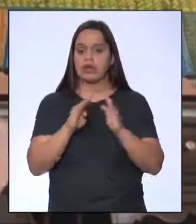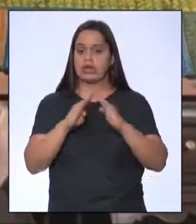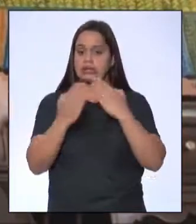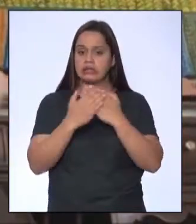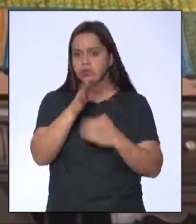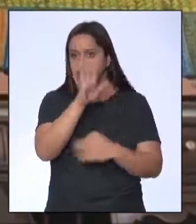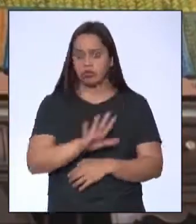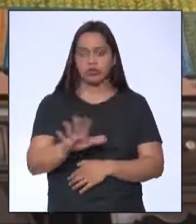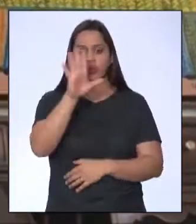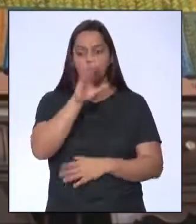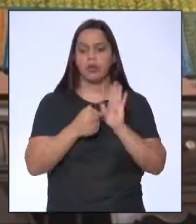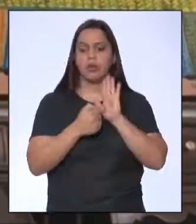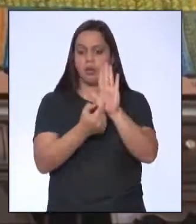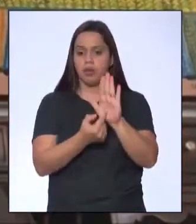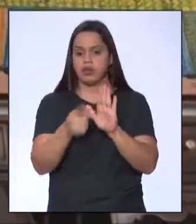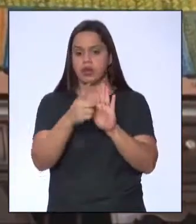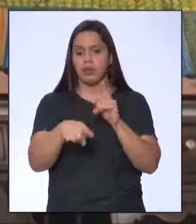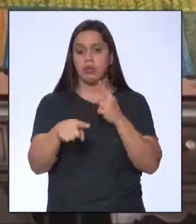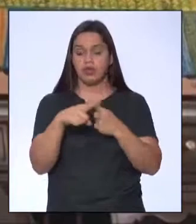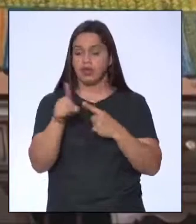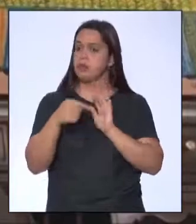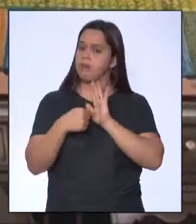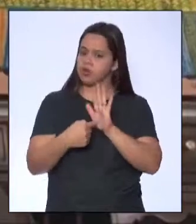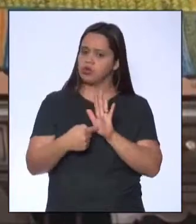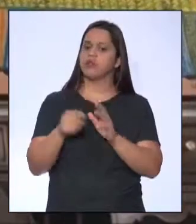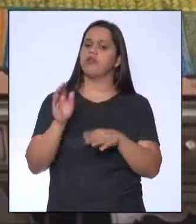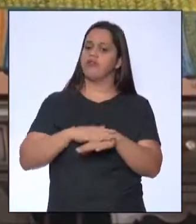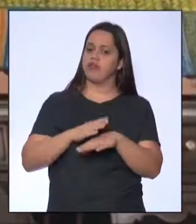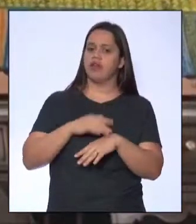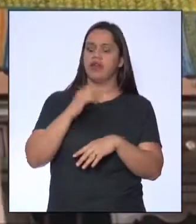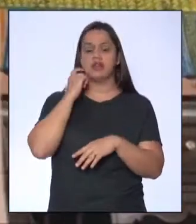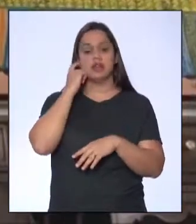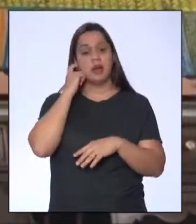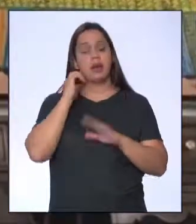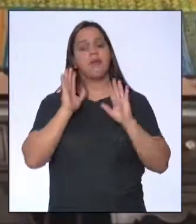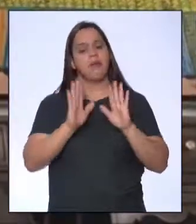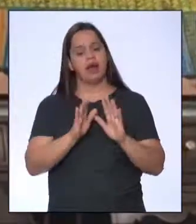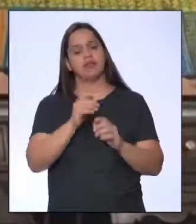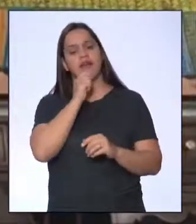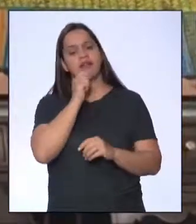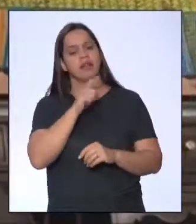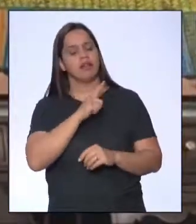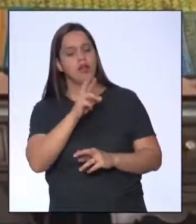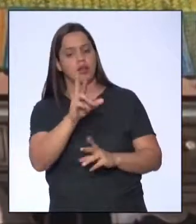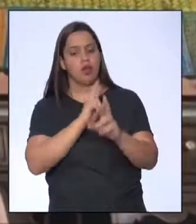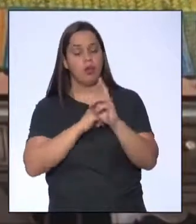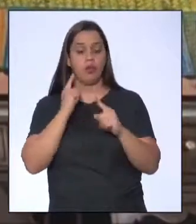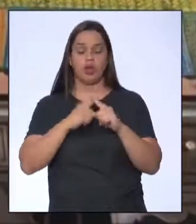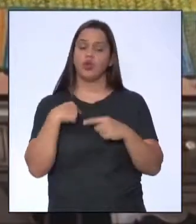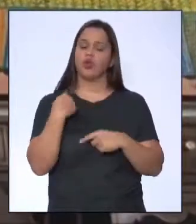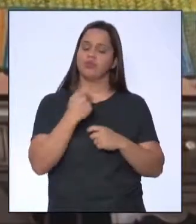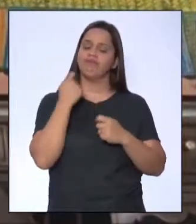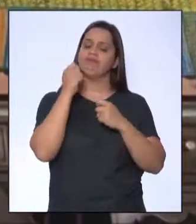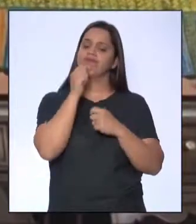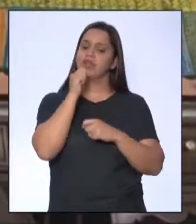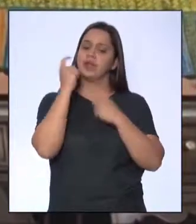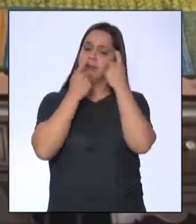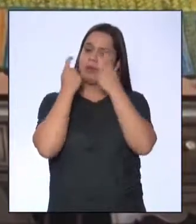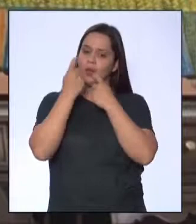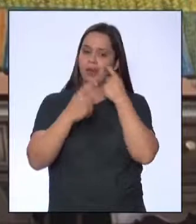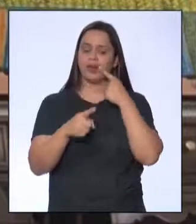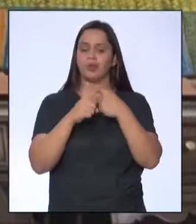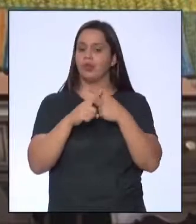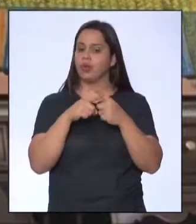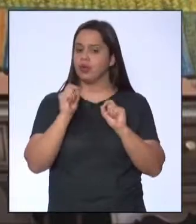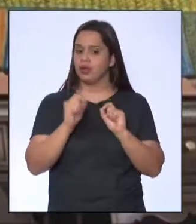isso, mas ainda tem um retorno, e a gente está muito preocupado, você está, eu estou, todos estamos, Com